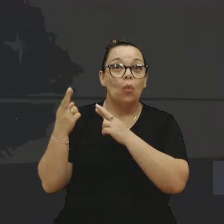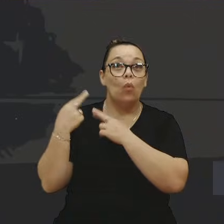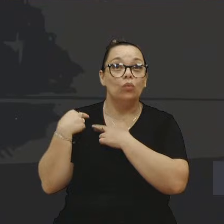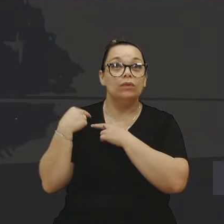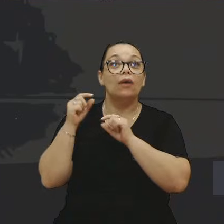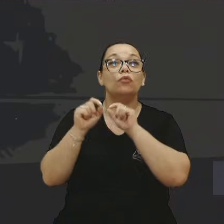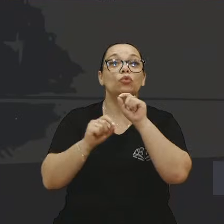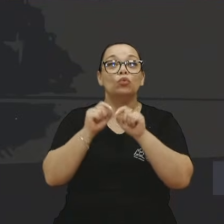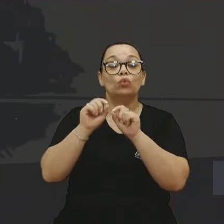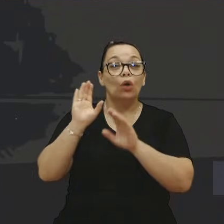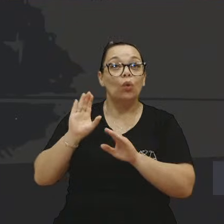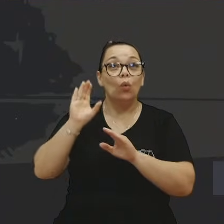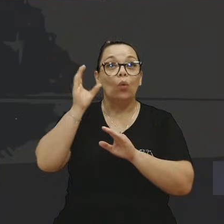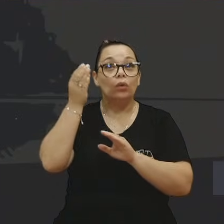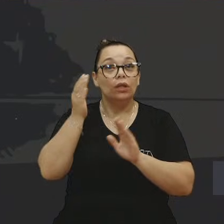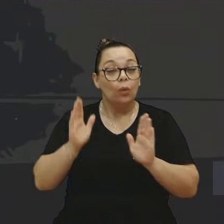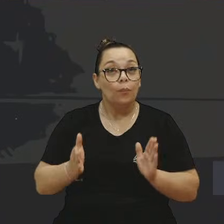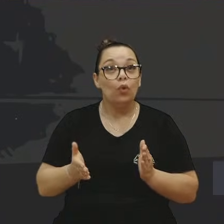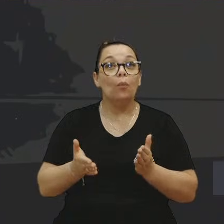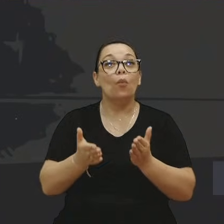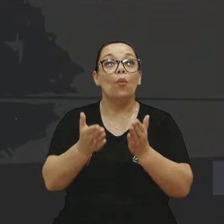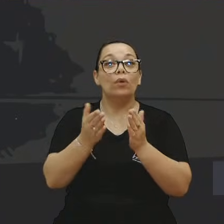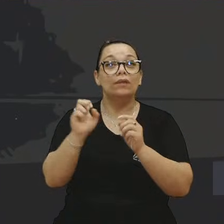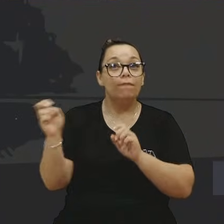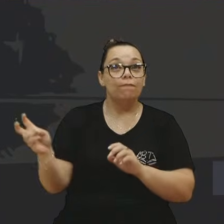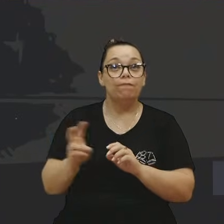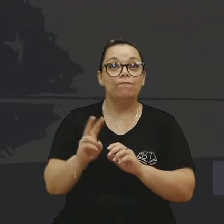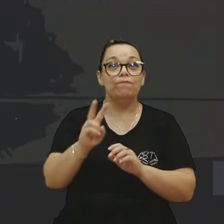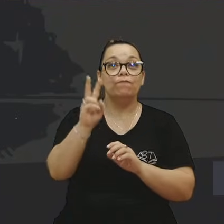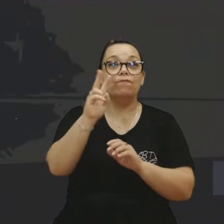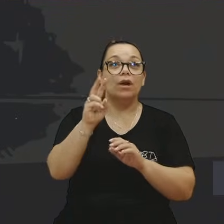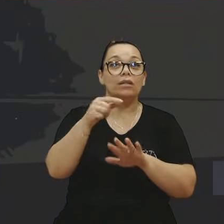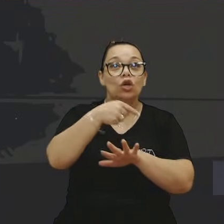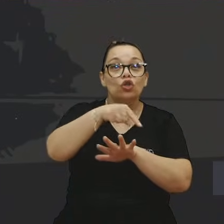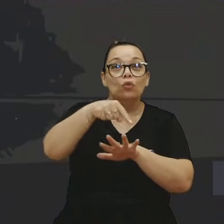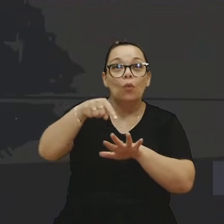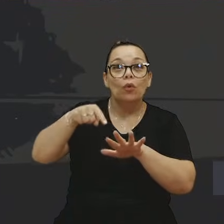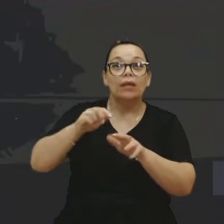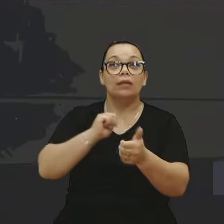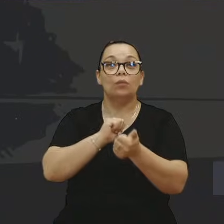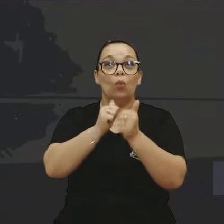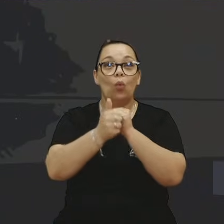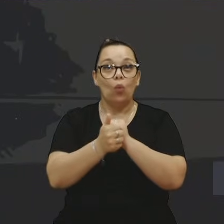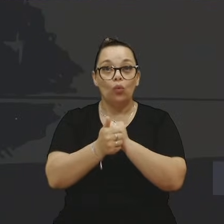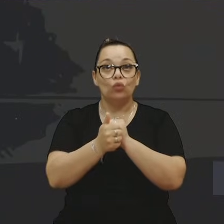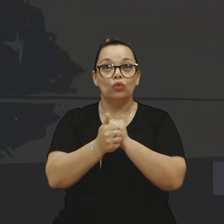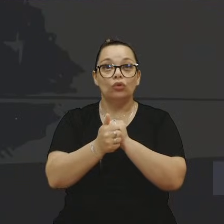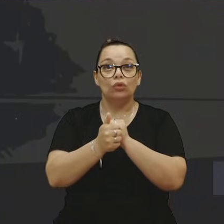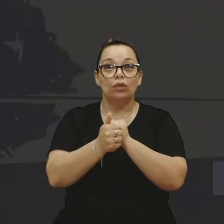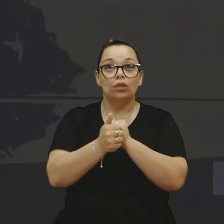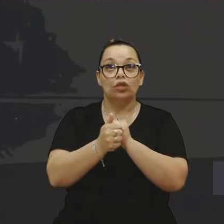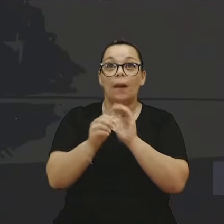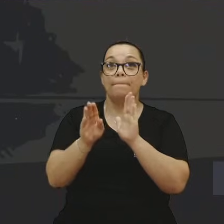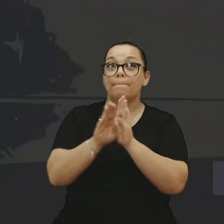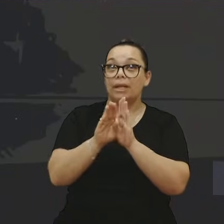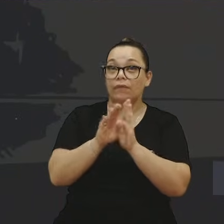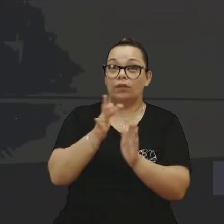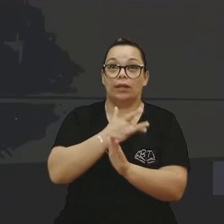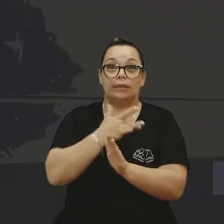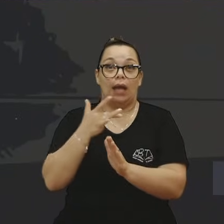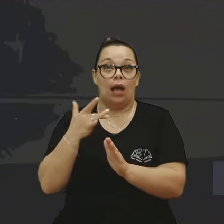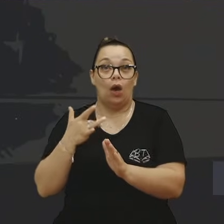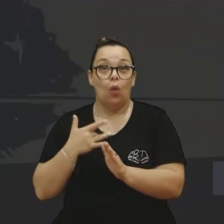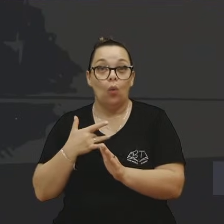que tenham realizado promoção e valorização de modalidades esportivas, geração de benefícios à saúde,